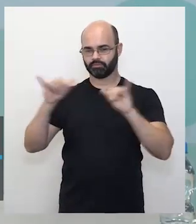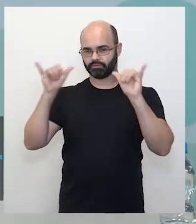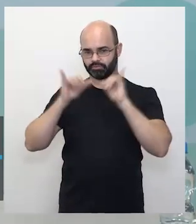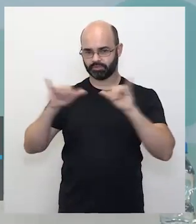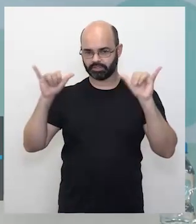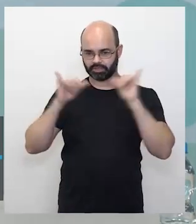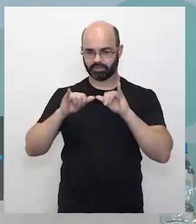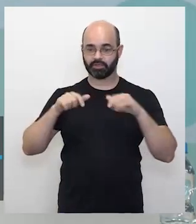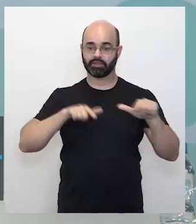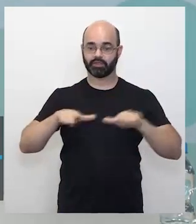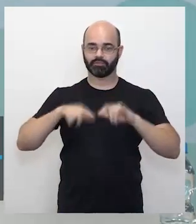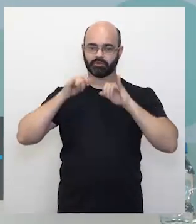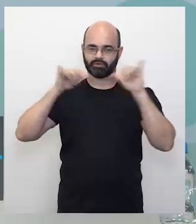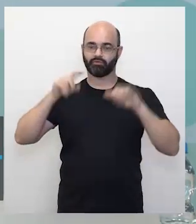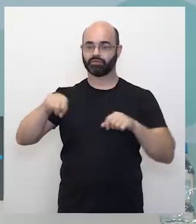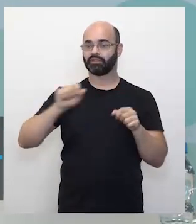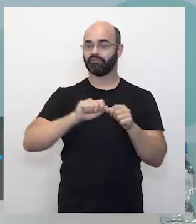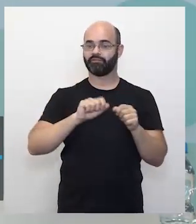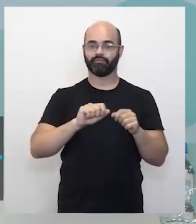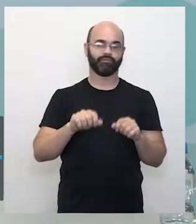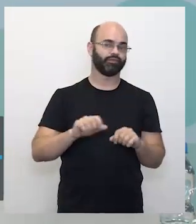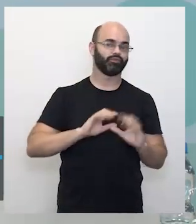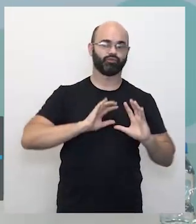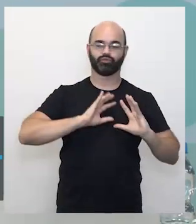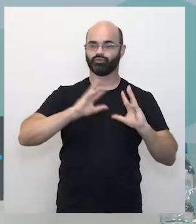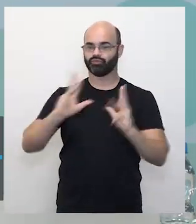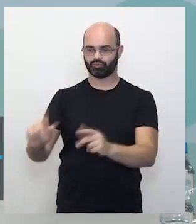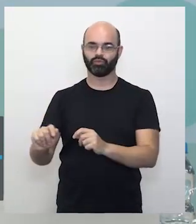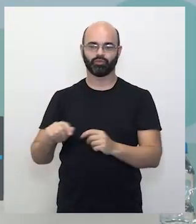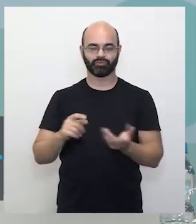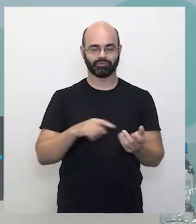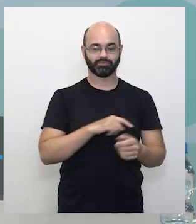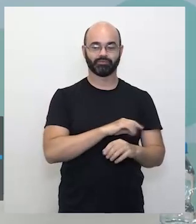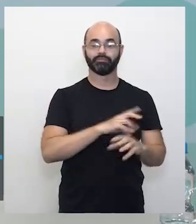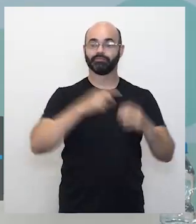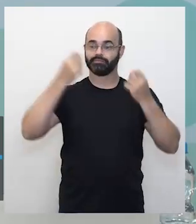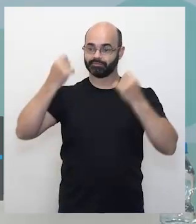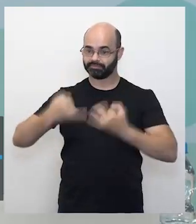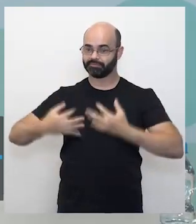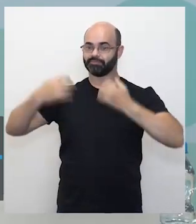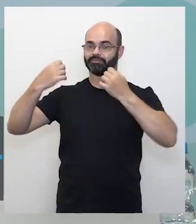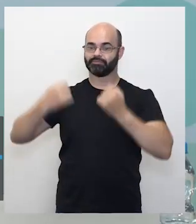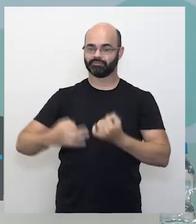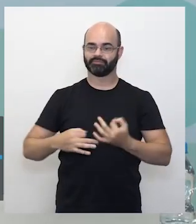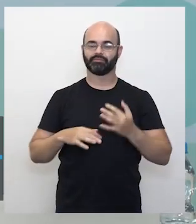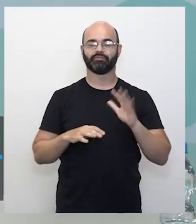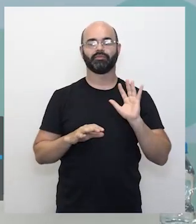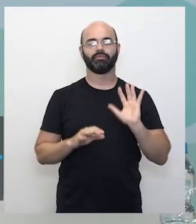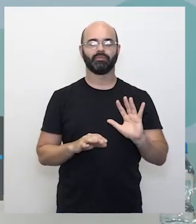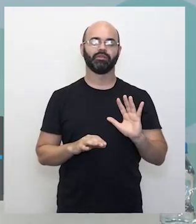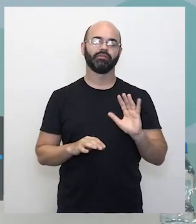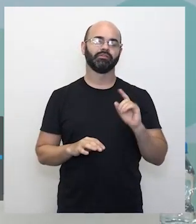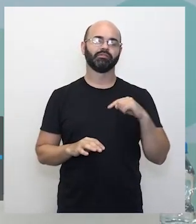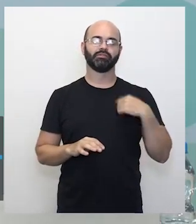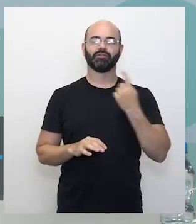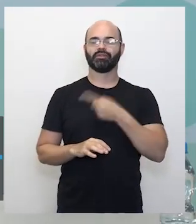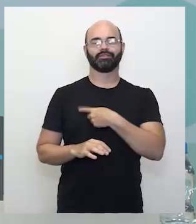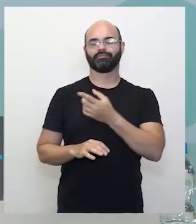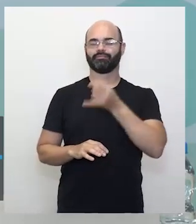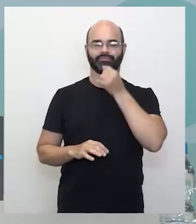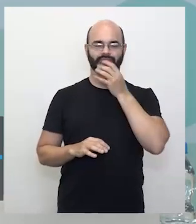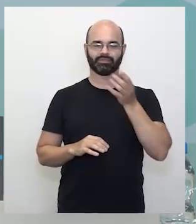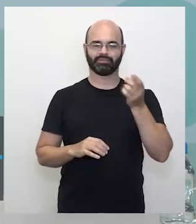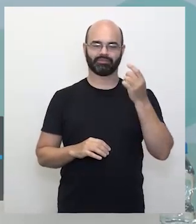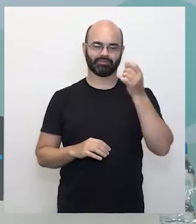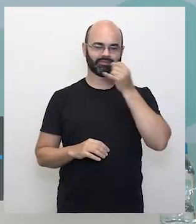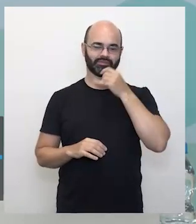apontar tudo que você fez, né, para você chegar naquela conclusão, a gente tem que lembrar que a gente não pode querer, vamos dizer assim, se